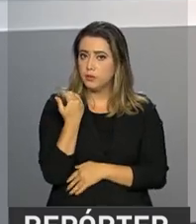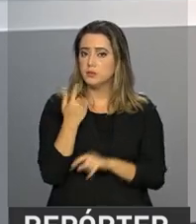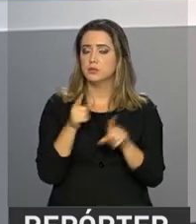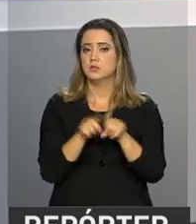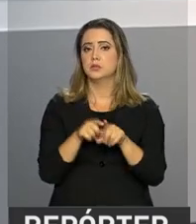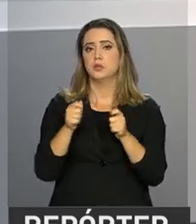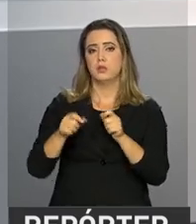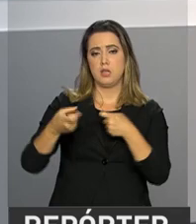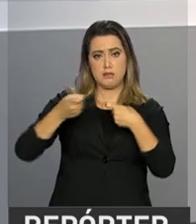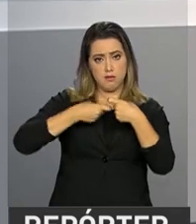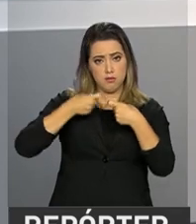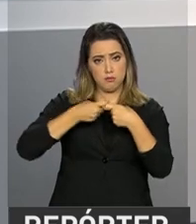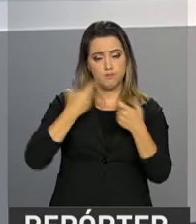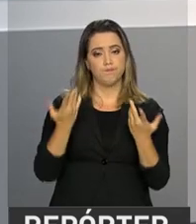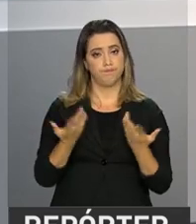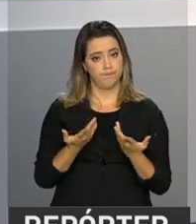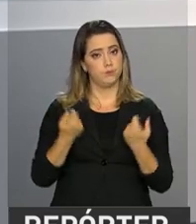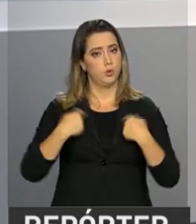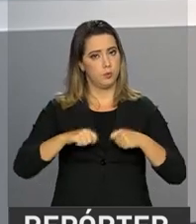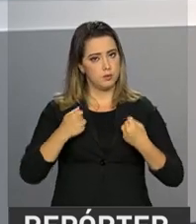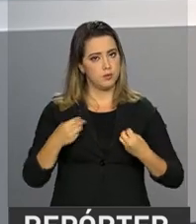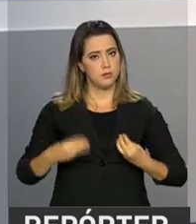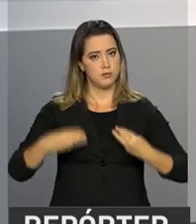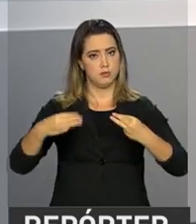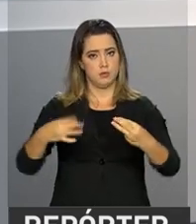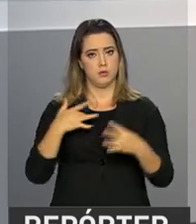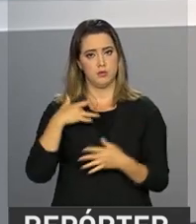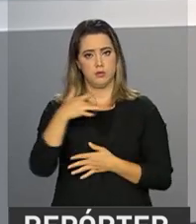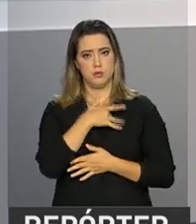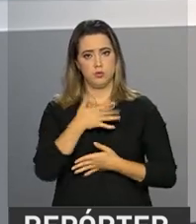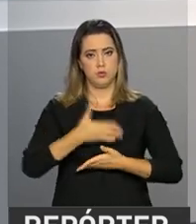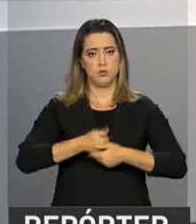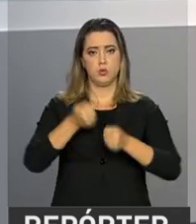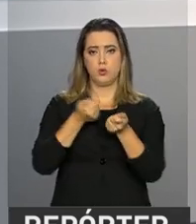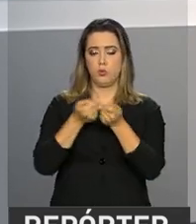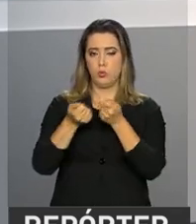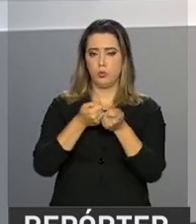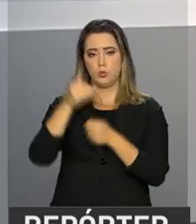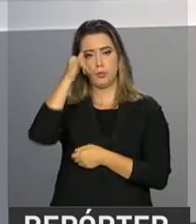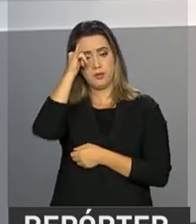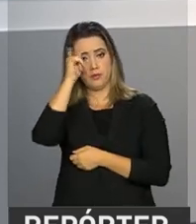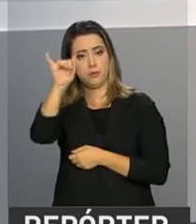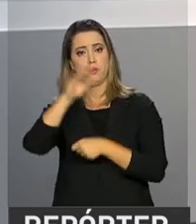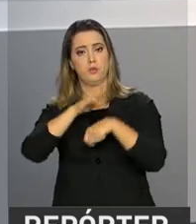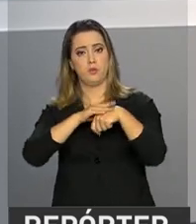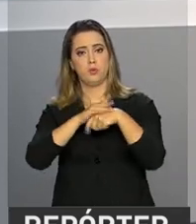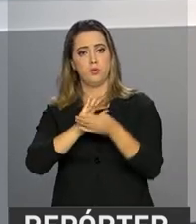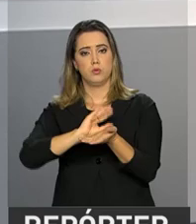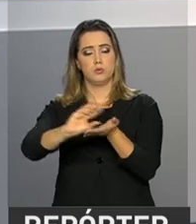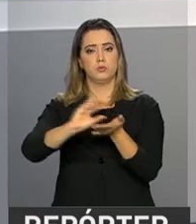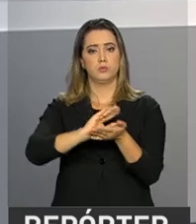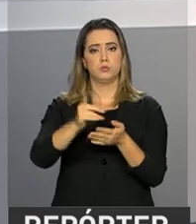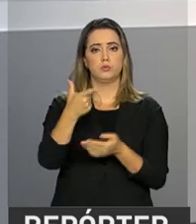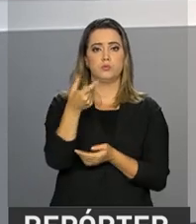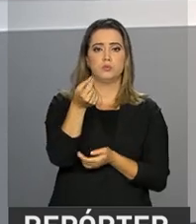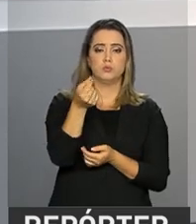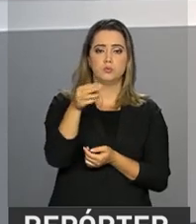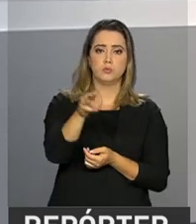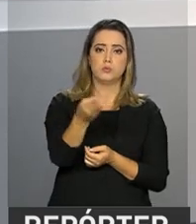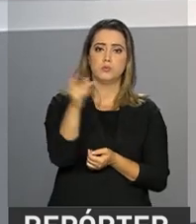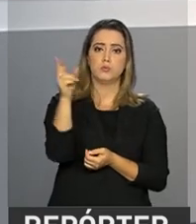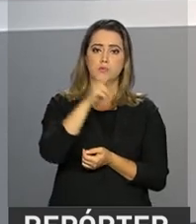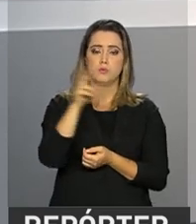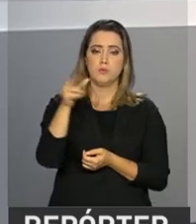por isso o ministério da saúde vai reforçar o controle o combate à doença serão repassados 200 milhões de reais para